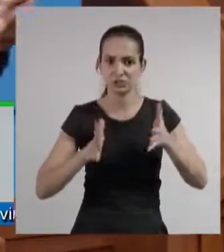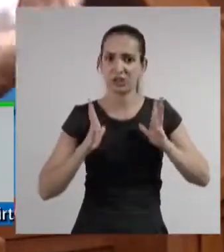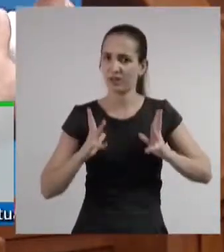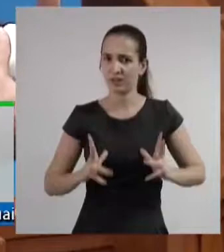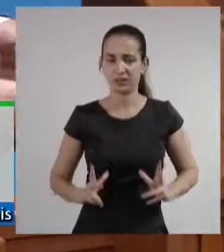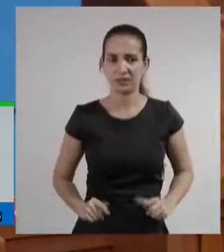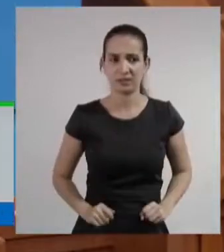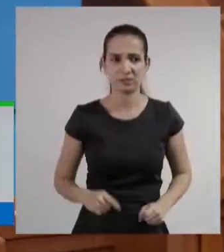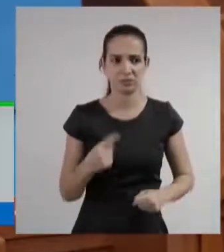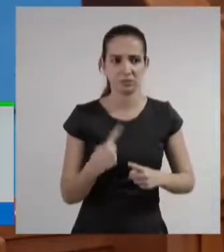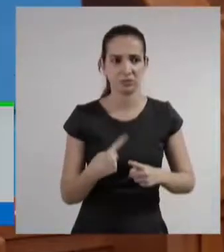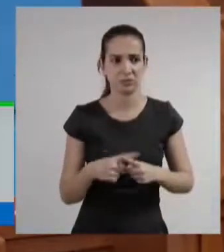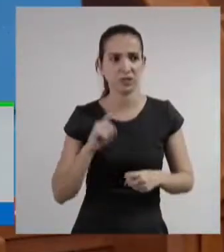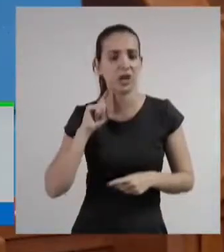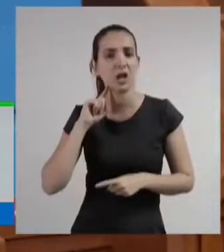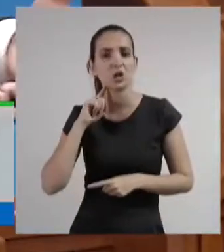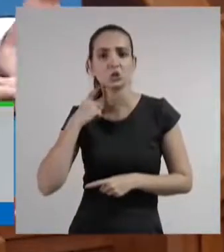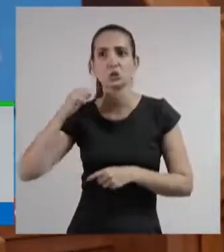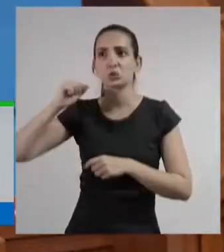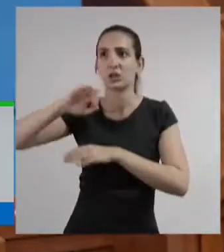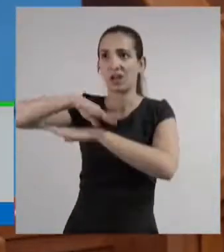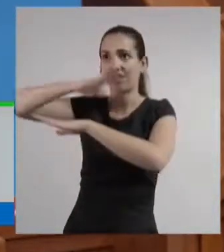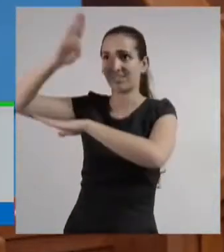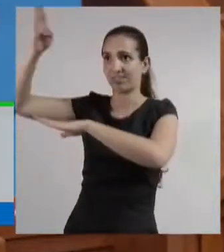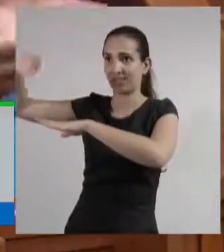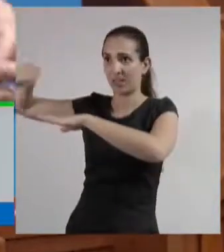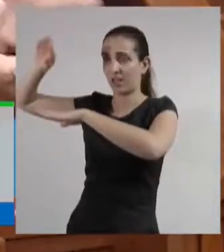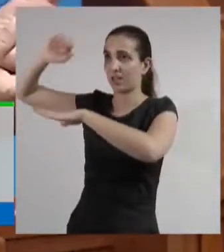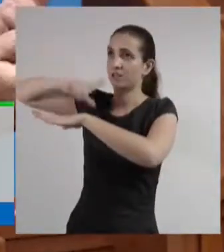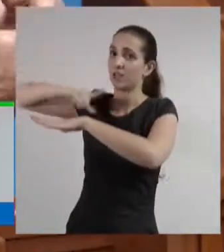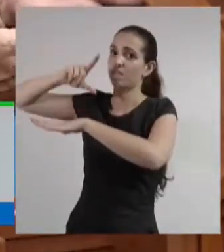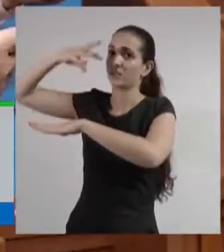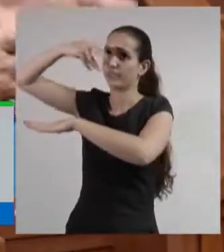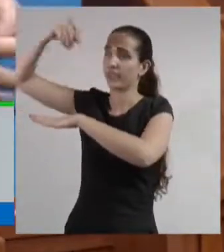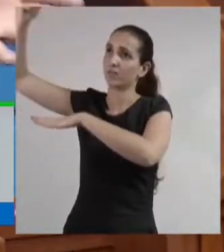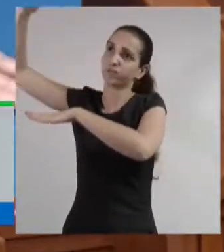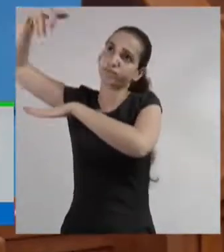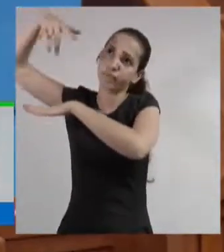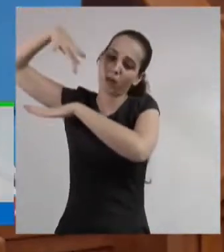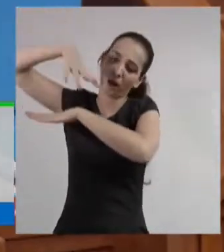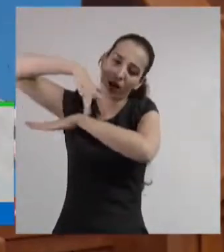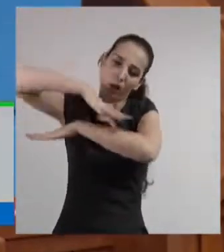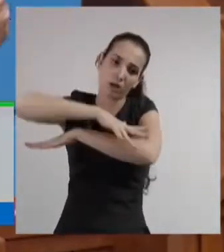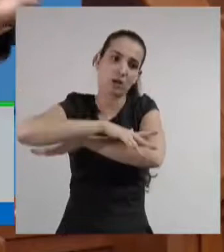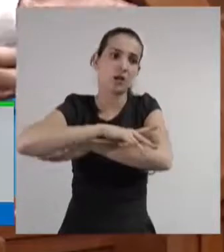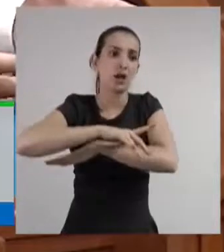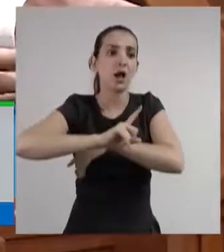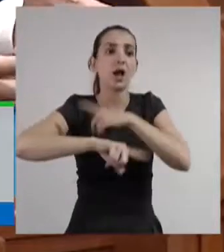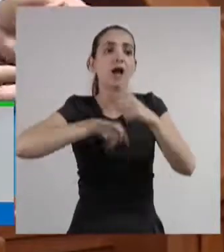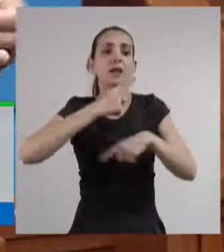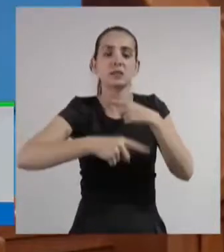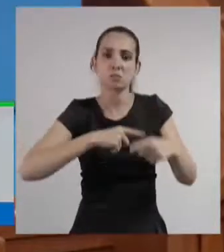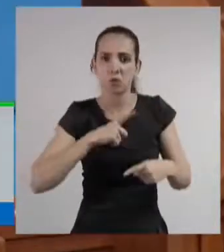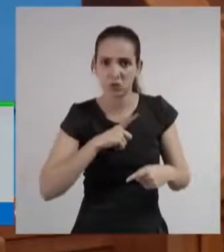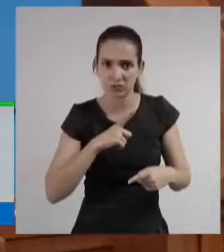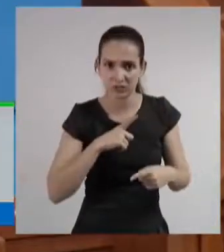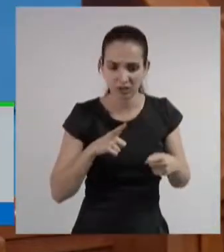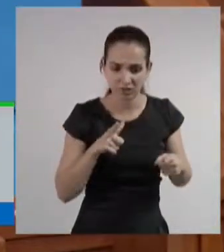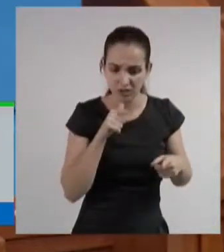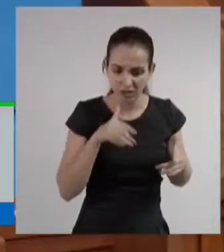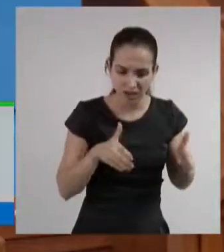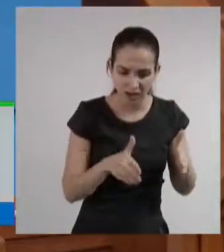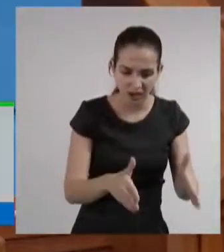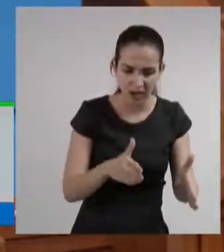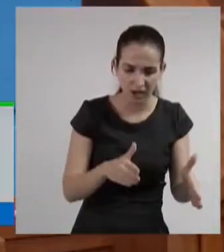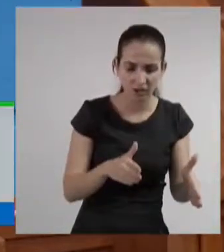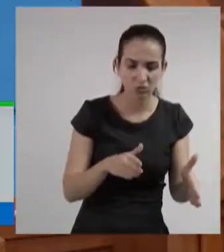porque a sujeira desceu, a enxurrada que veio, com cinco dias está do mesmo jeito, está limpa, porque